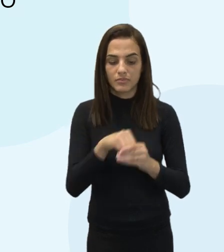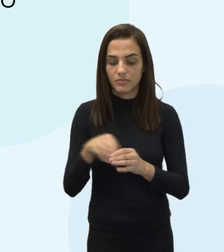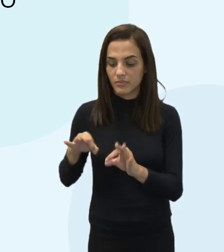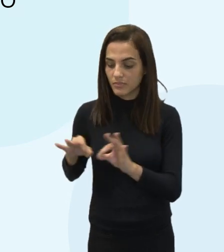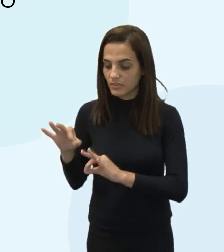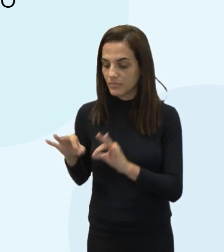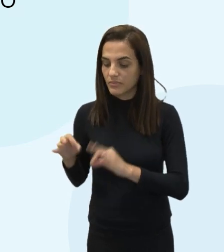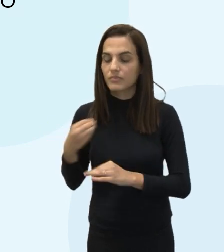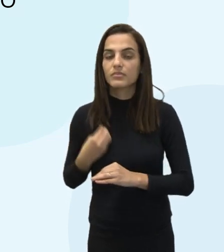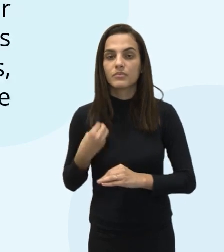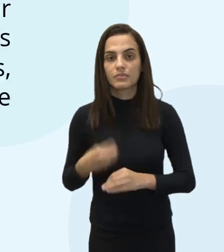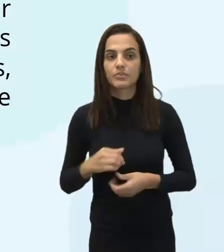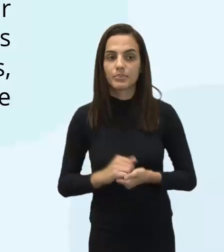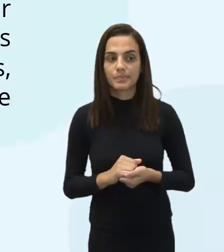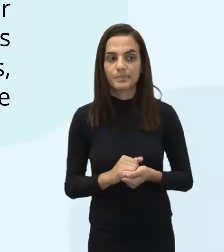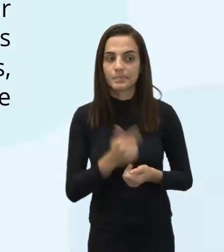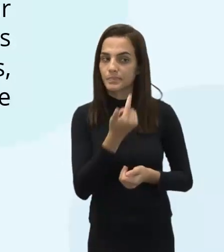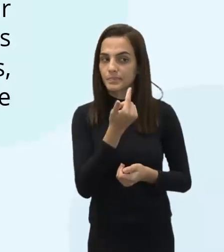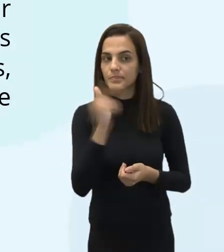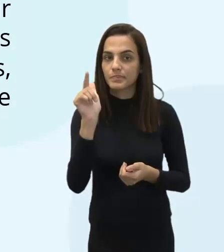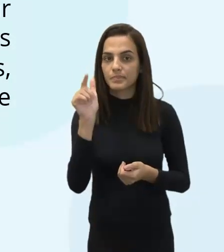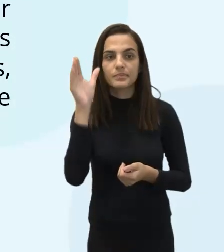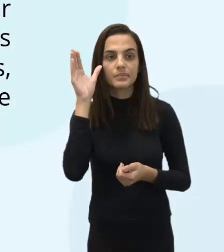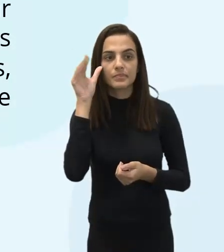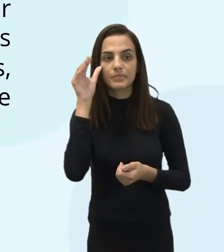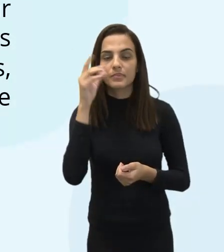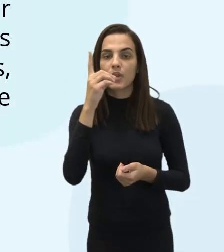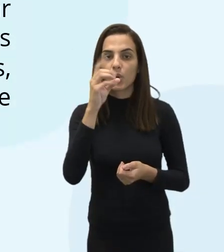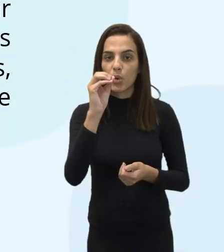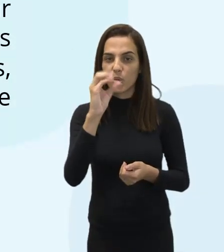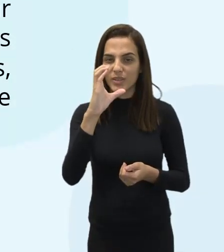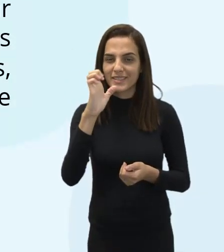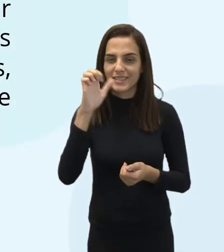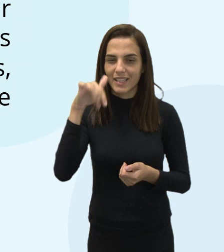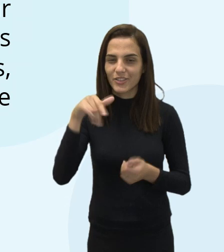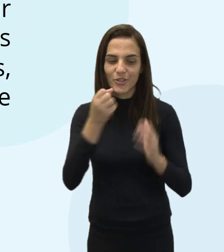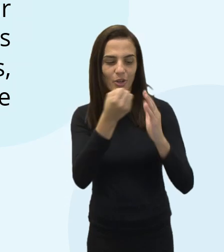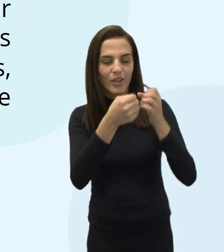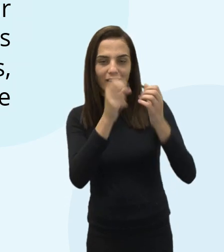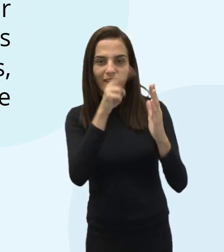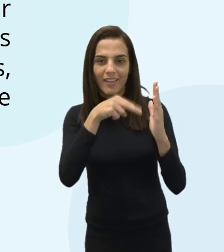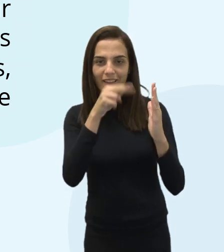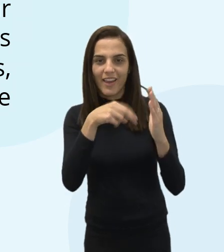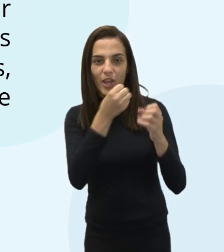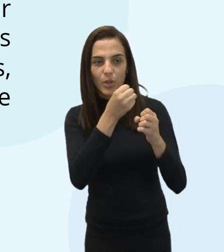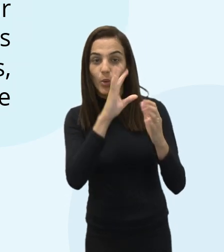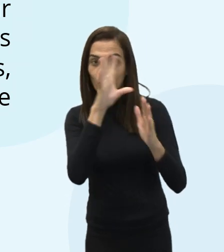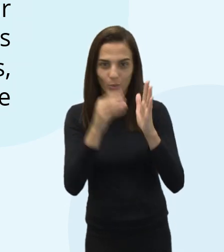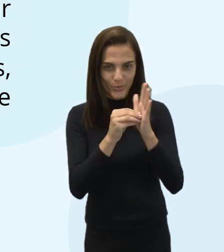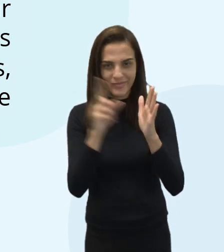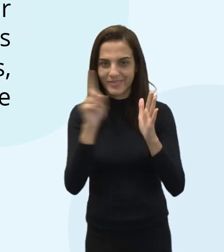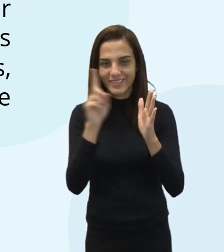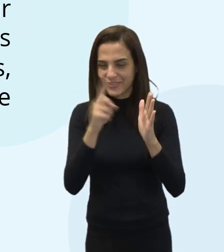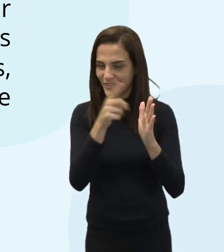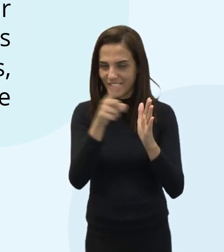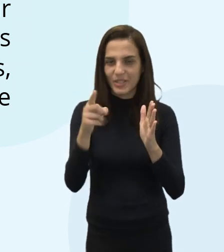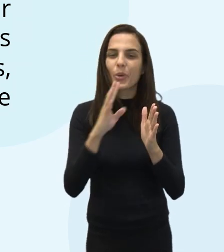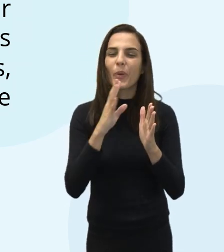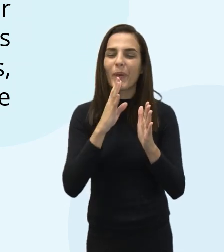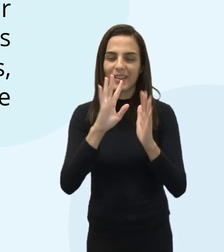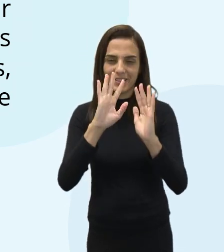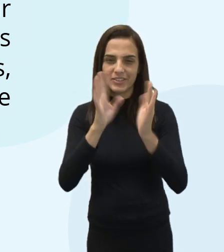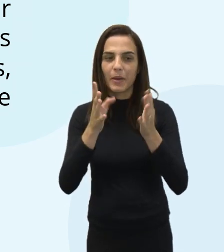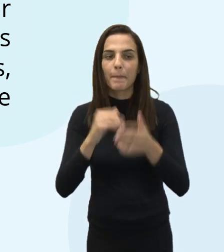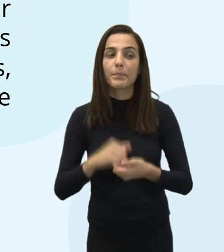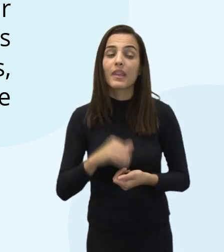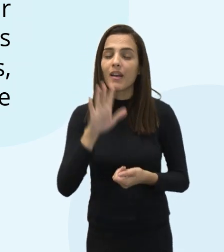vida. Passando aí para a competência docente, eu não vou ler tudo isso, vocês já conhecem bem as competências docentes, né? Mas